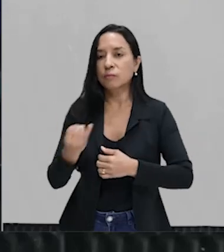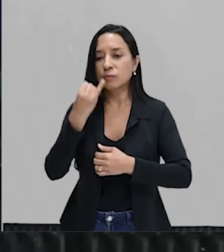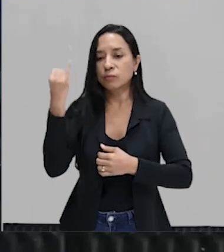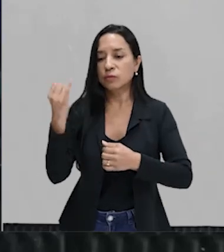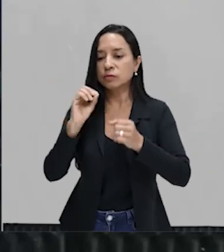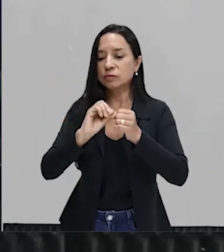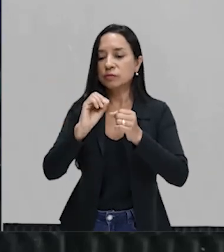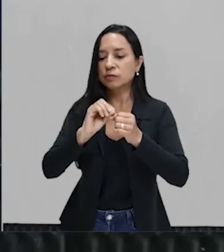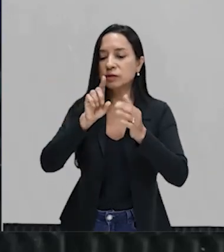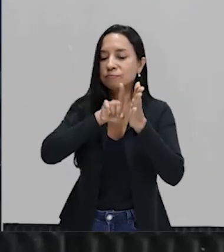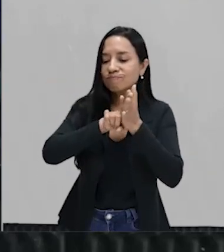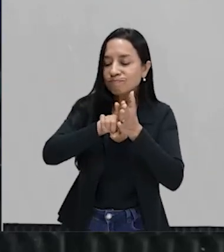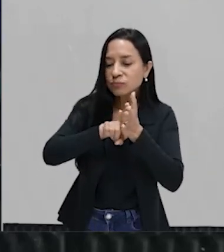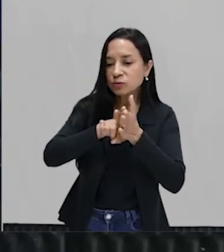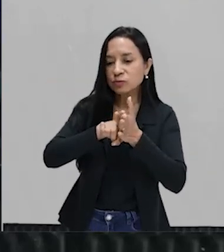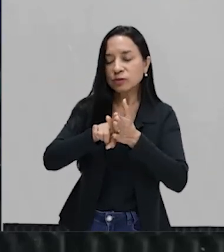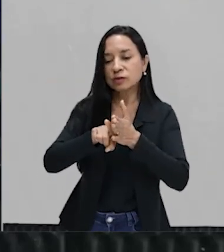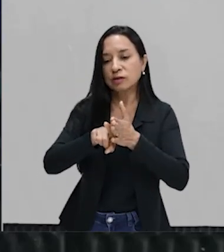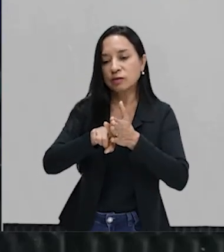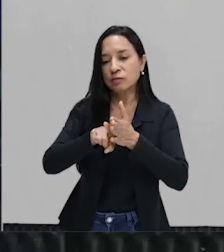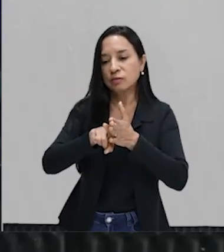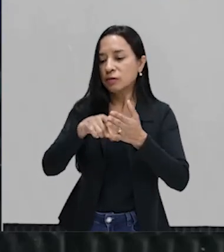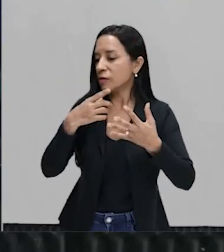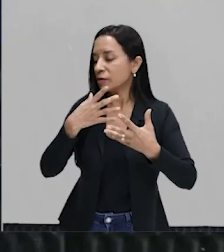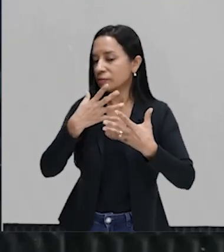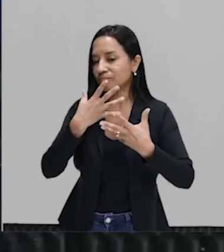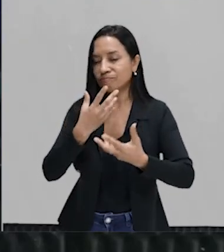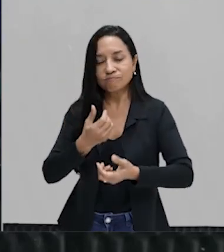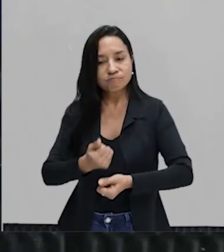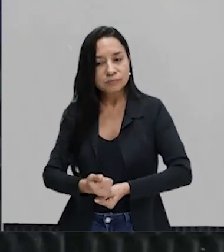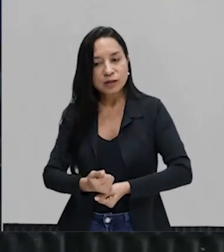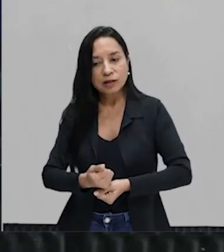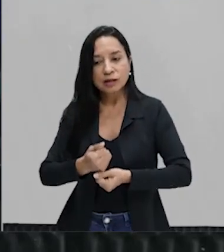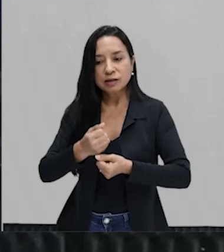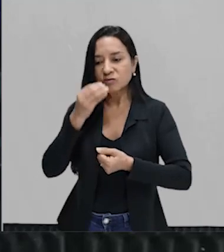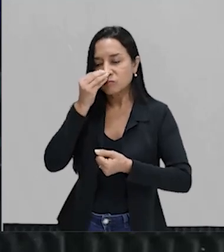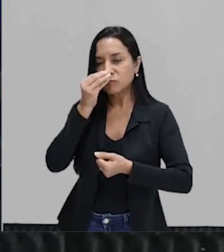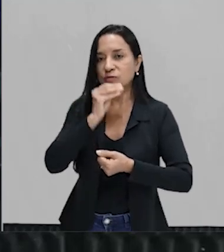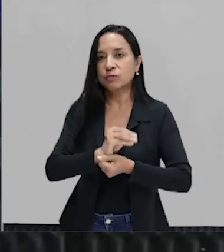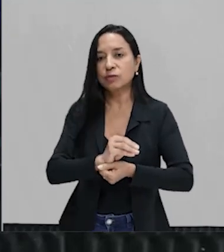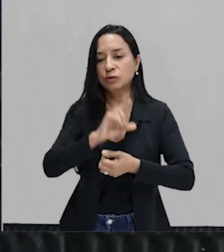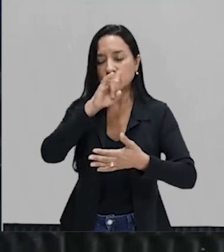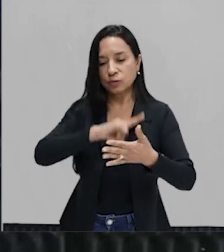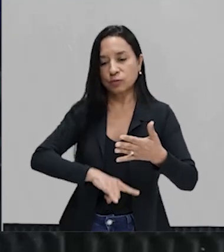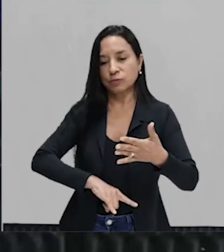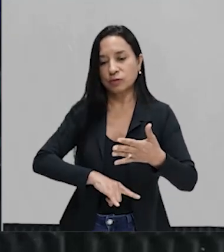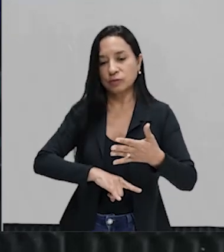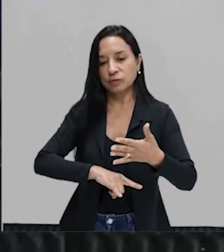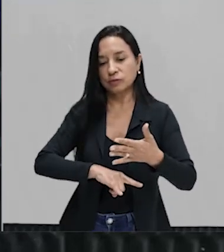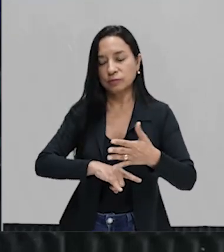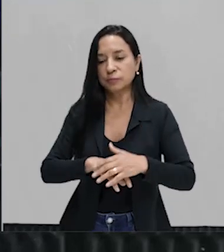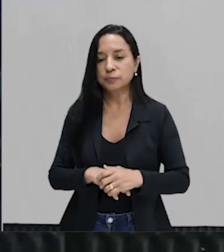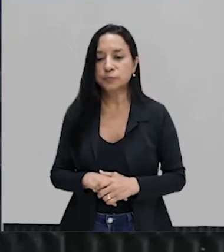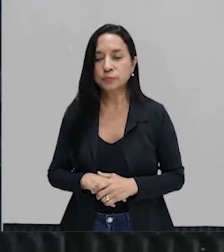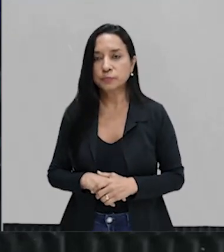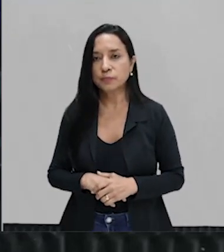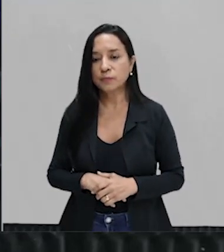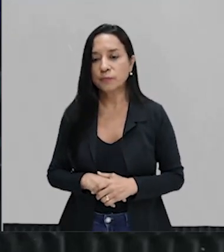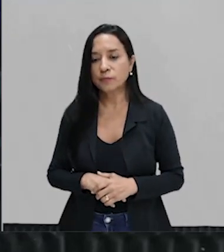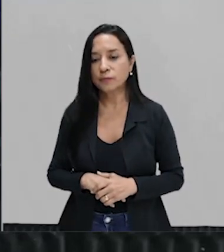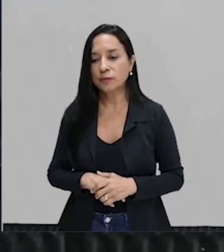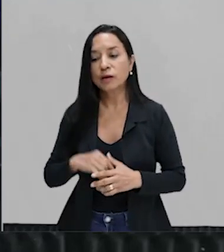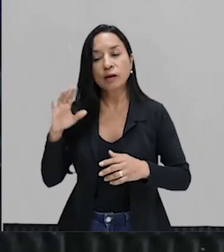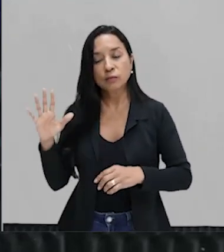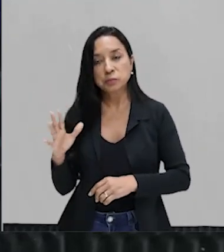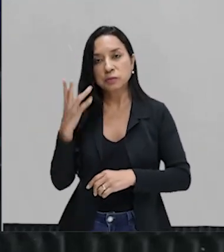desses documentos, que não se negue o documento. A revisitação historiográfica ela é importante, mas os